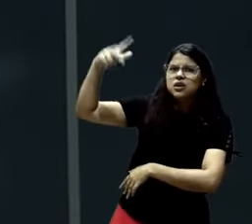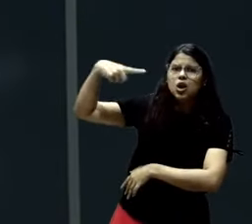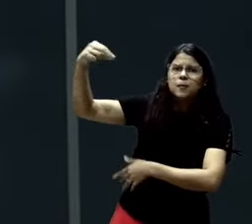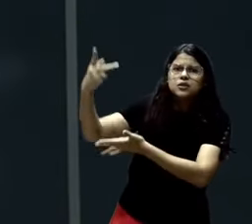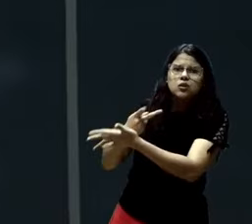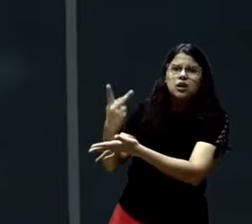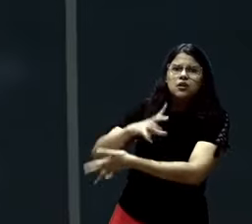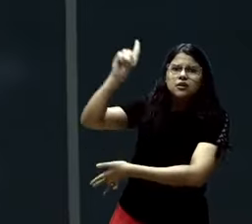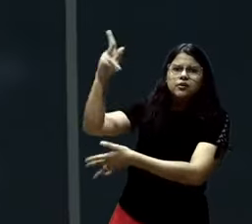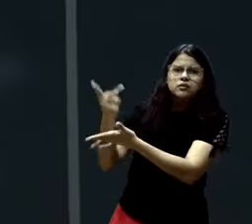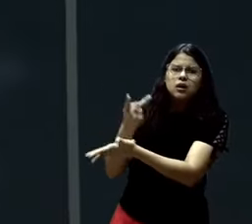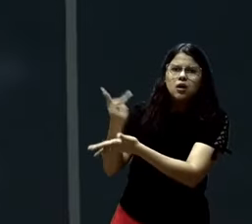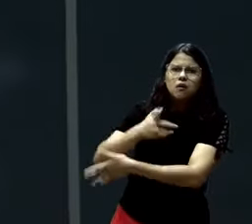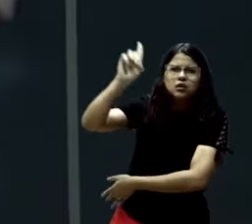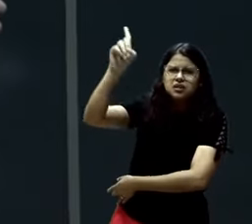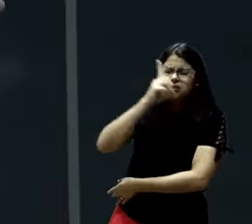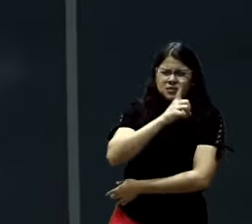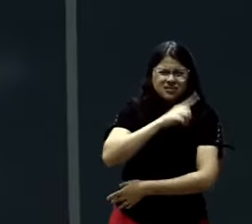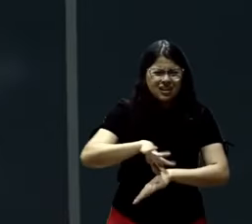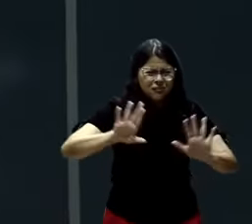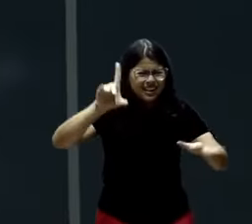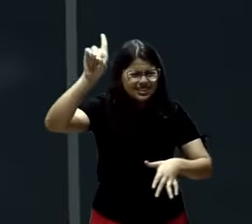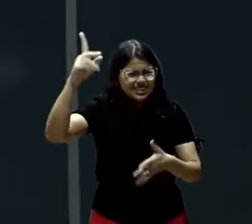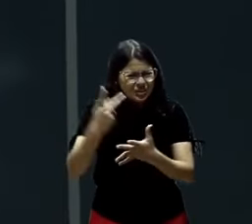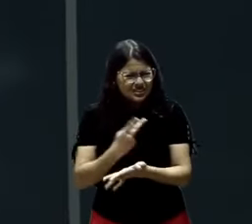O Senhor escolheu errado, e Deus não erra.